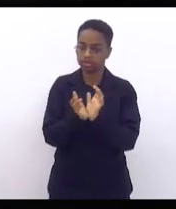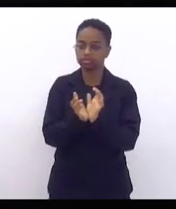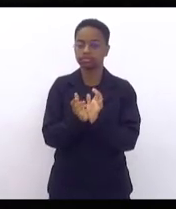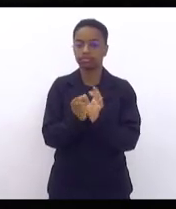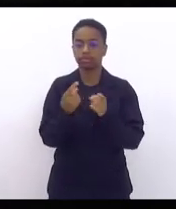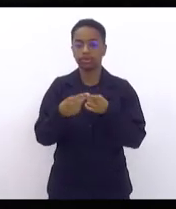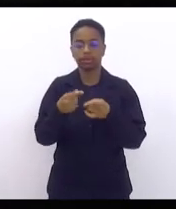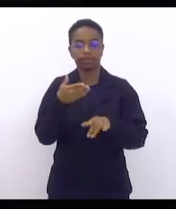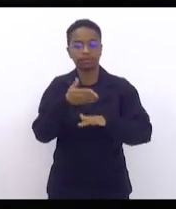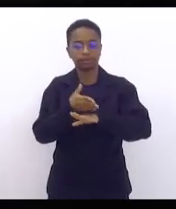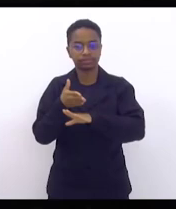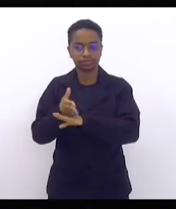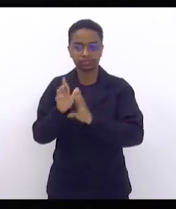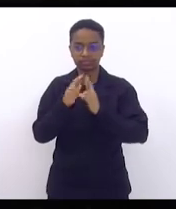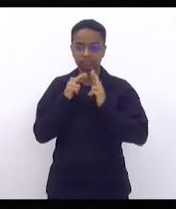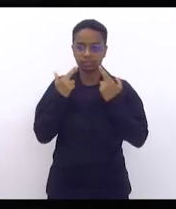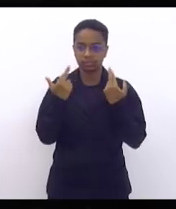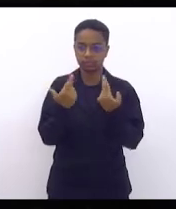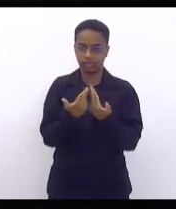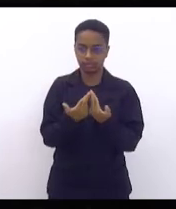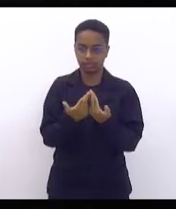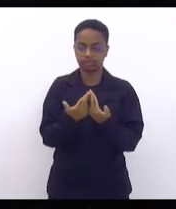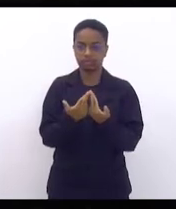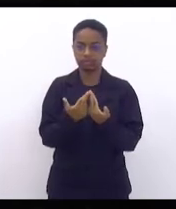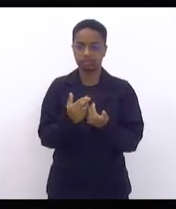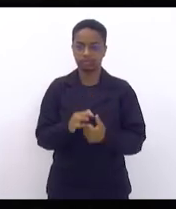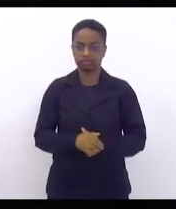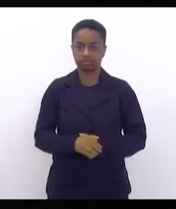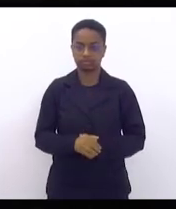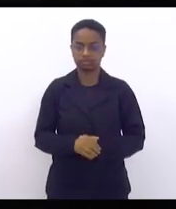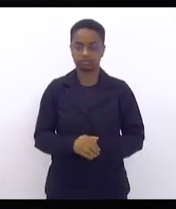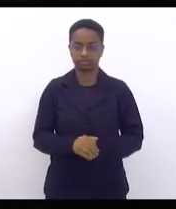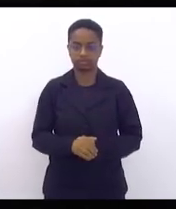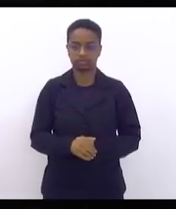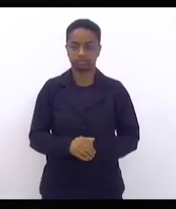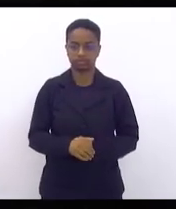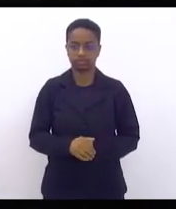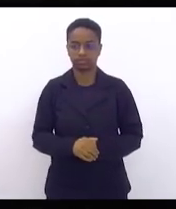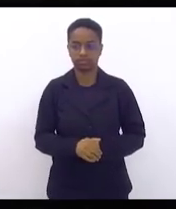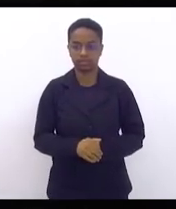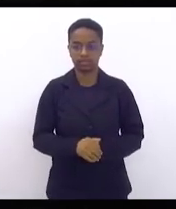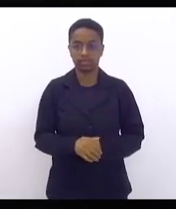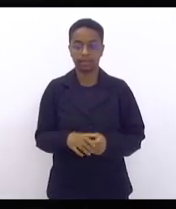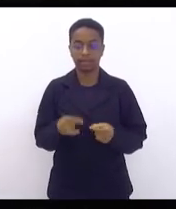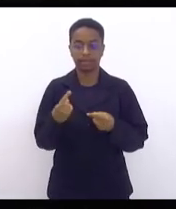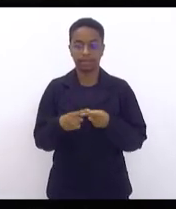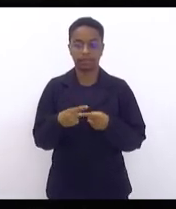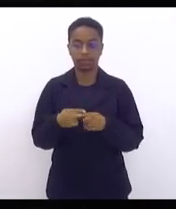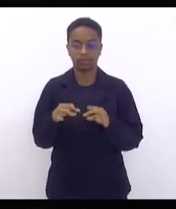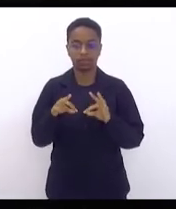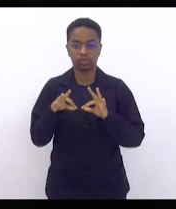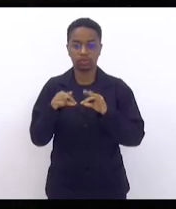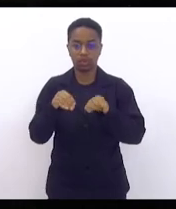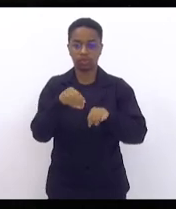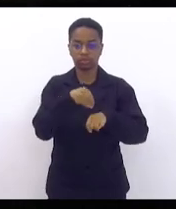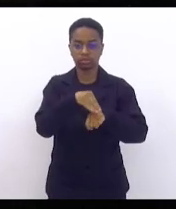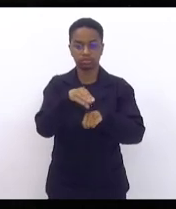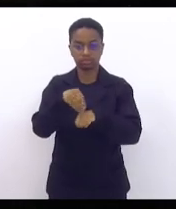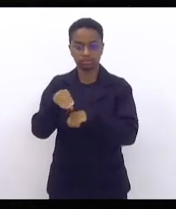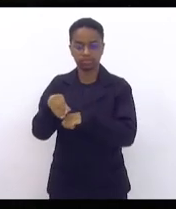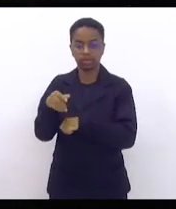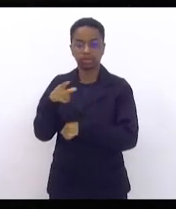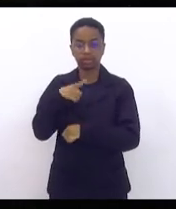que participou desta reunião para que esses encaminhamentos fossem